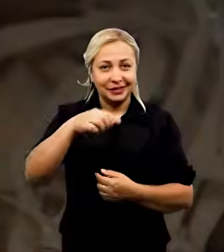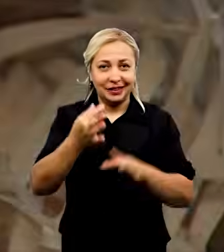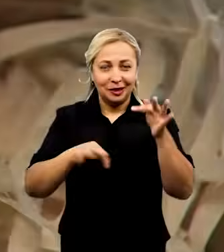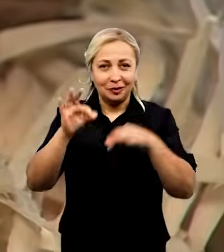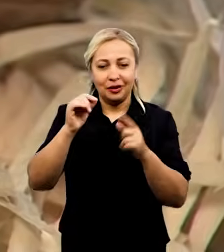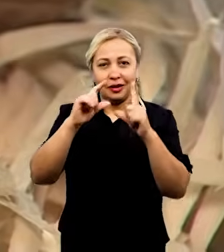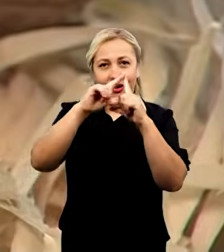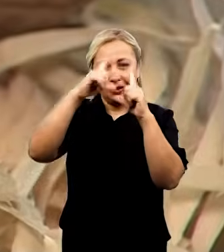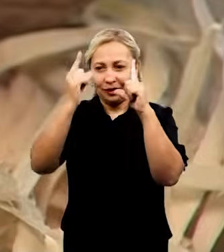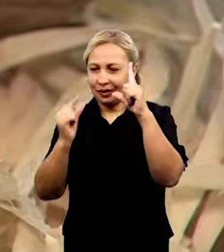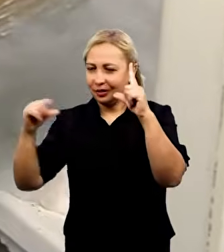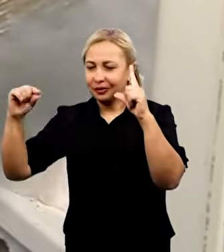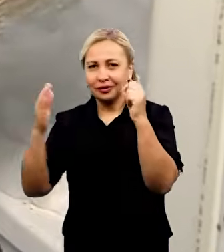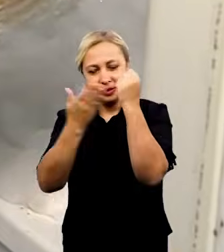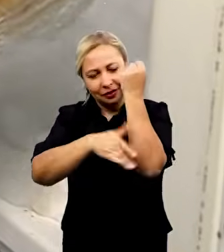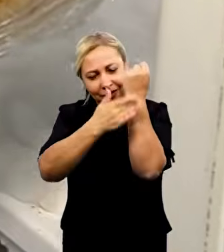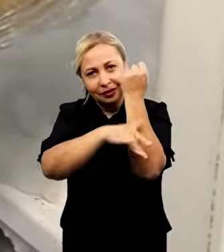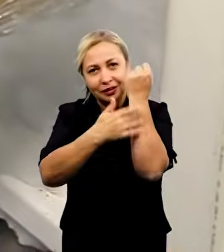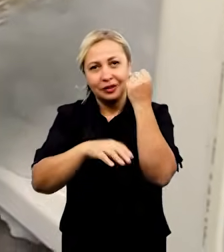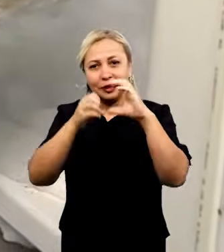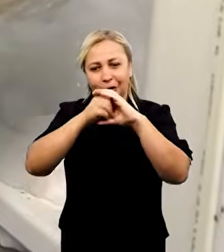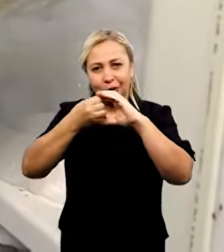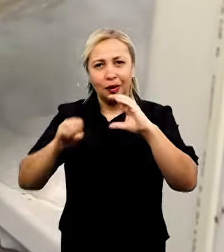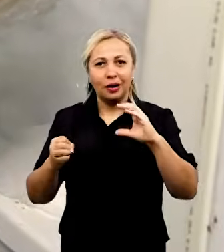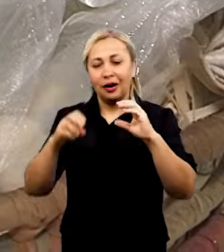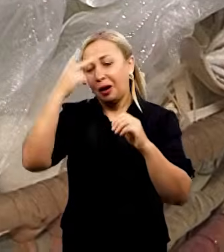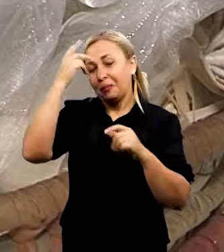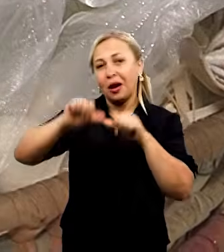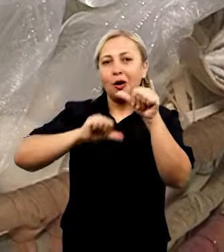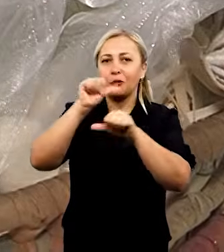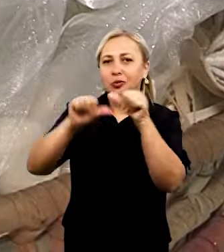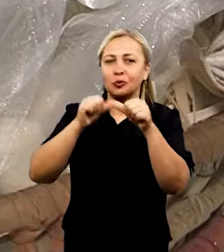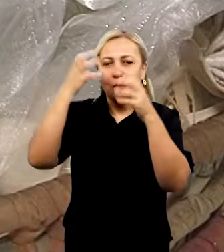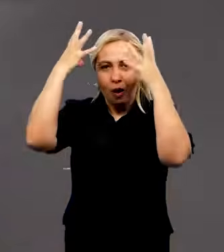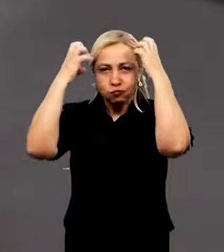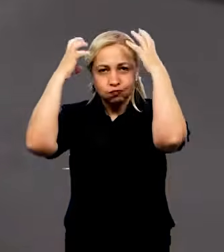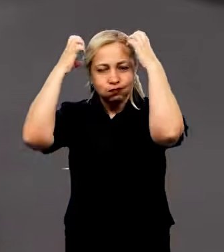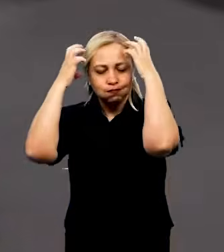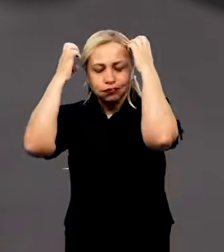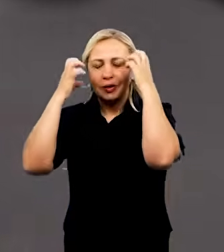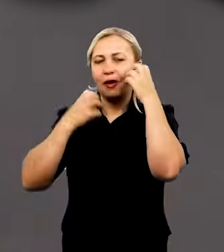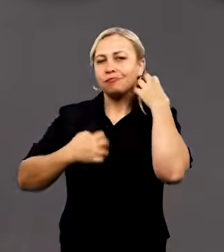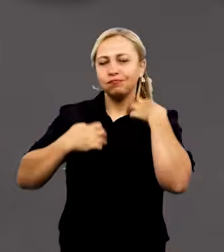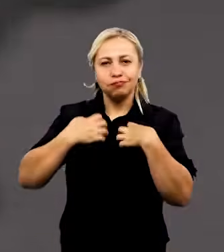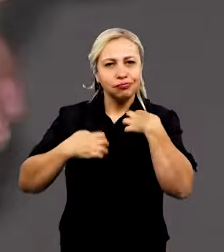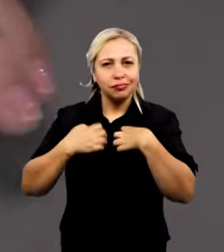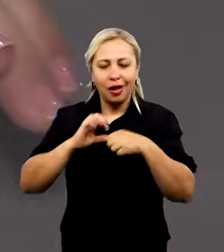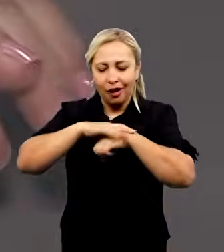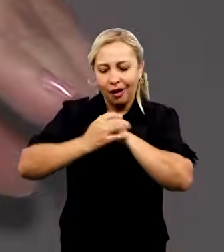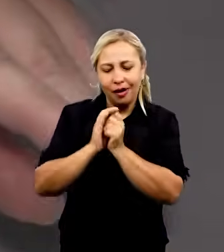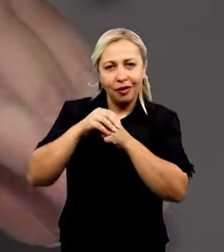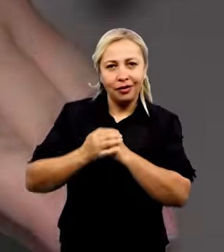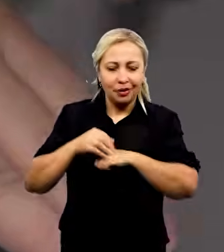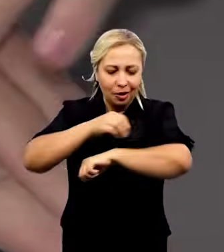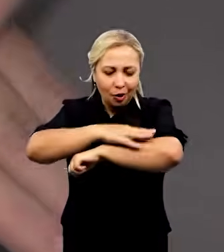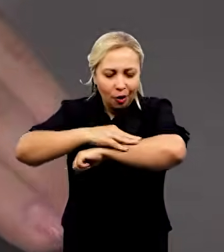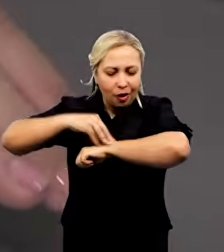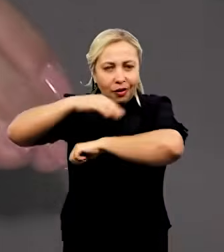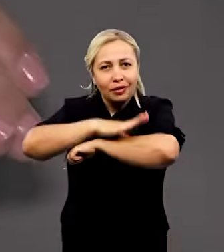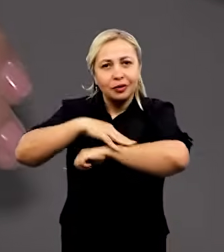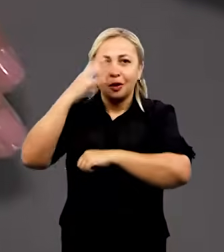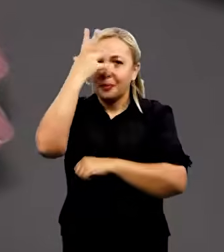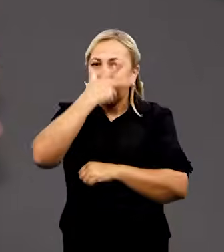aqui, folha, casca e polpa são usadas no desenvolvimento de shampoos, hidratantes e sabonetes